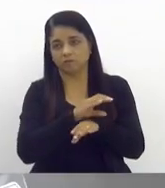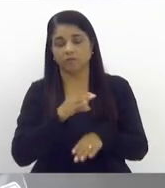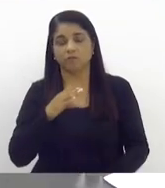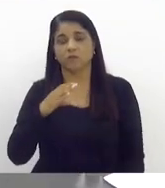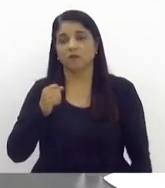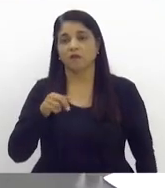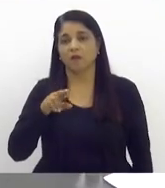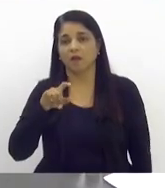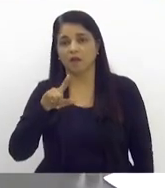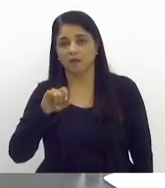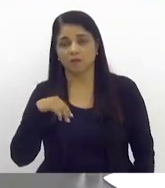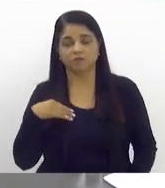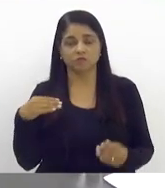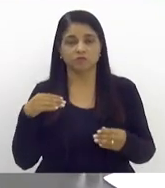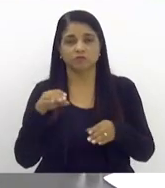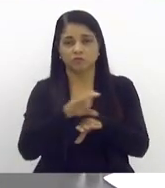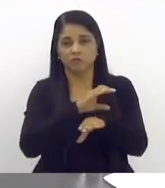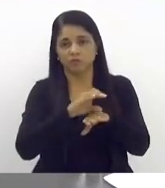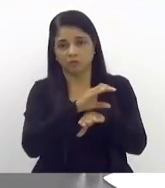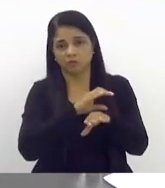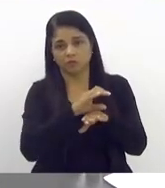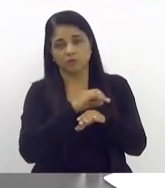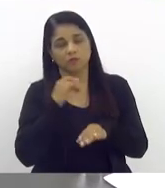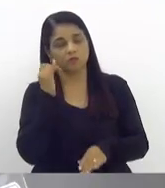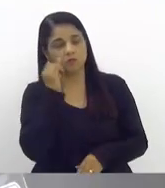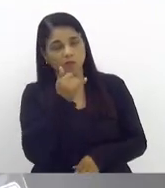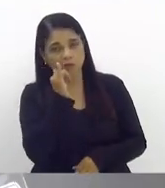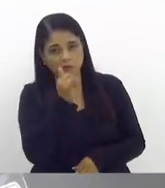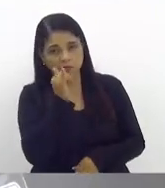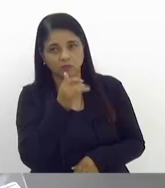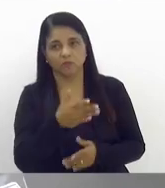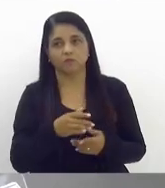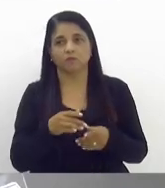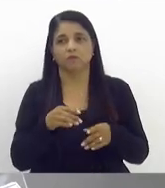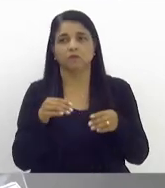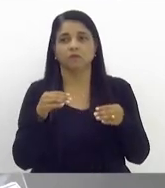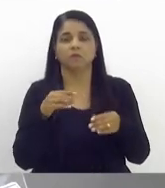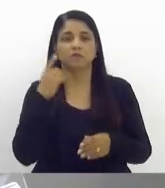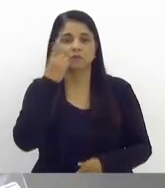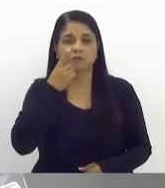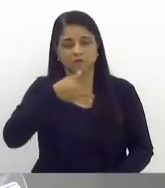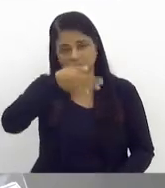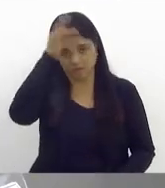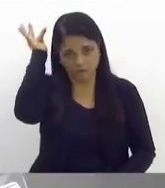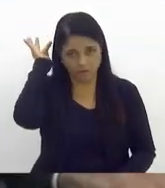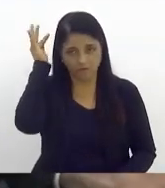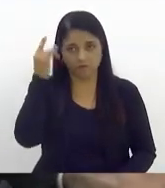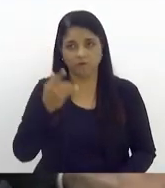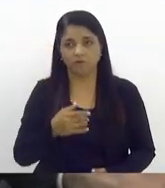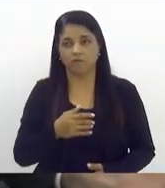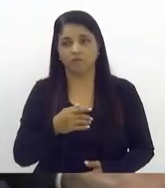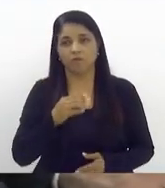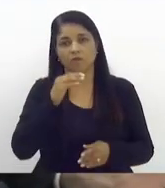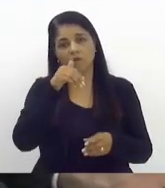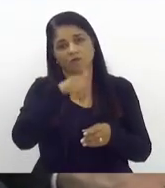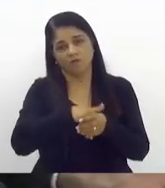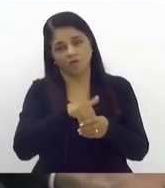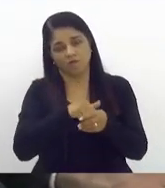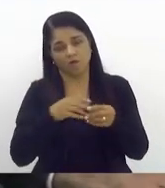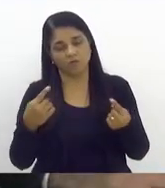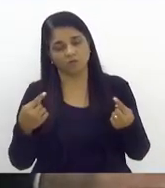BNH. Constitucionalidade, com o relator. Com o relator pela constitucionalidade, deputado Flávio Serafini. Voto divergente,